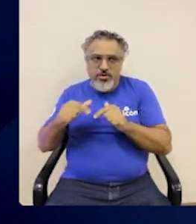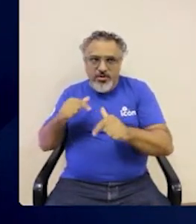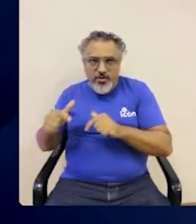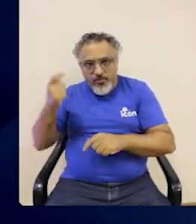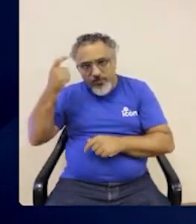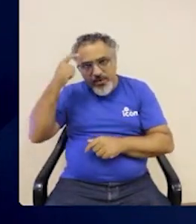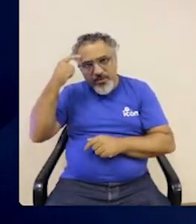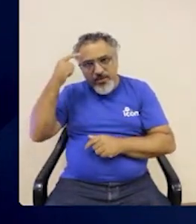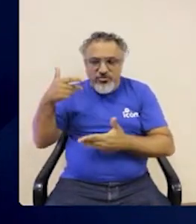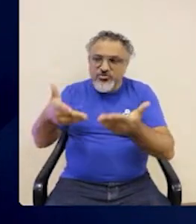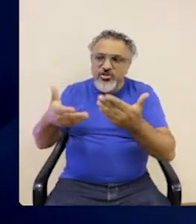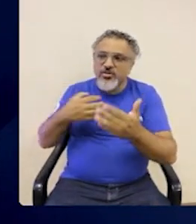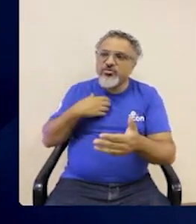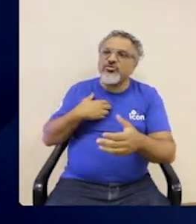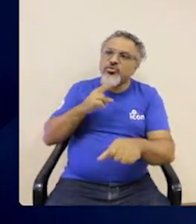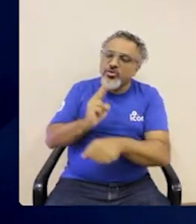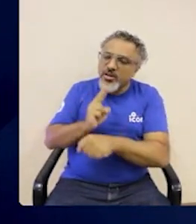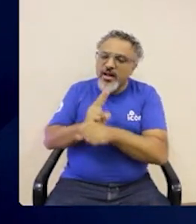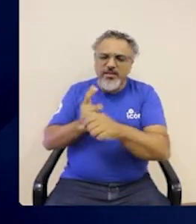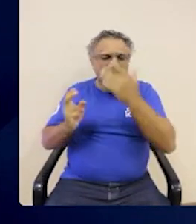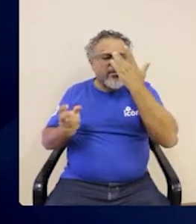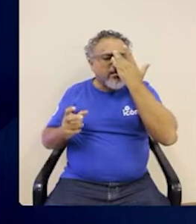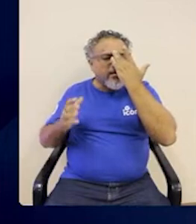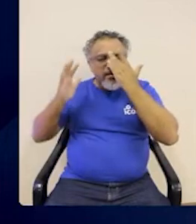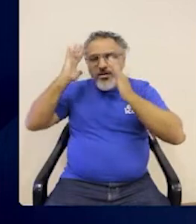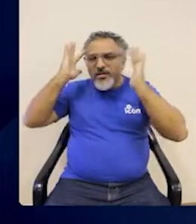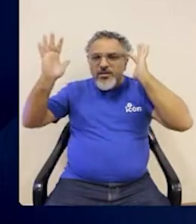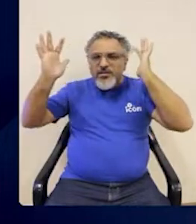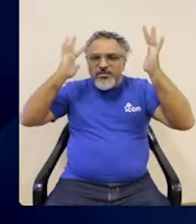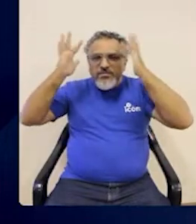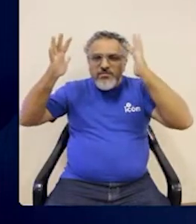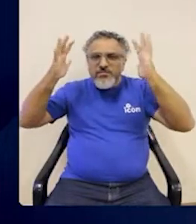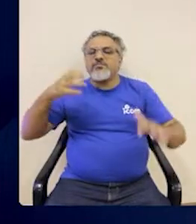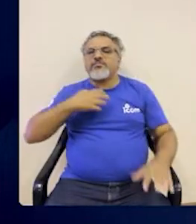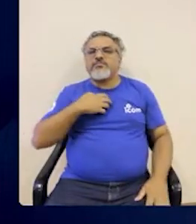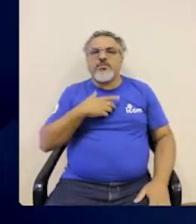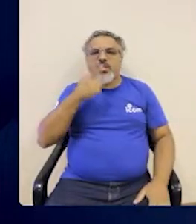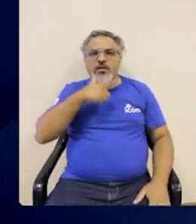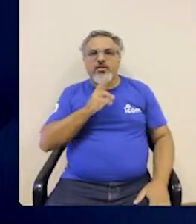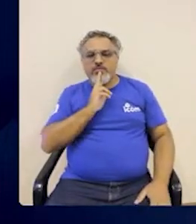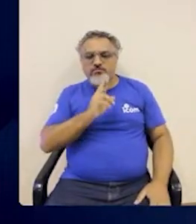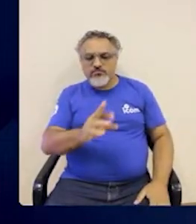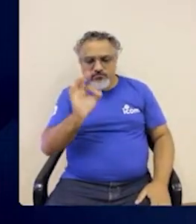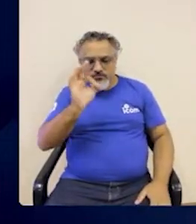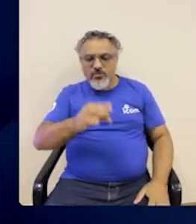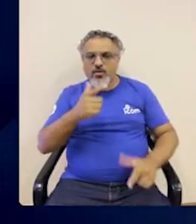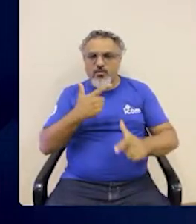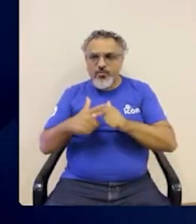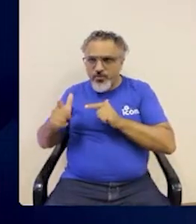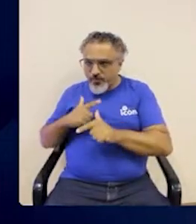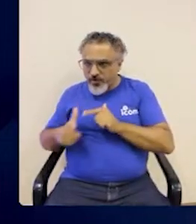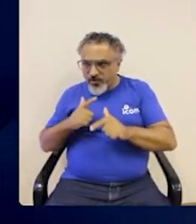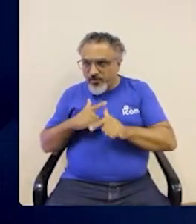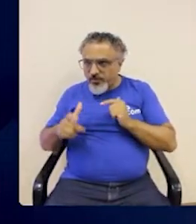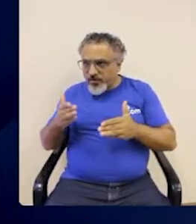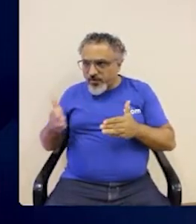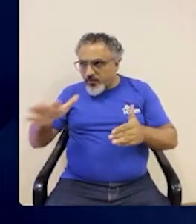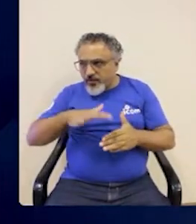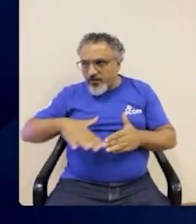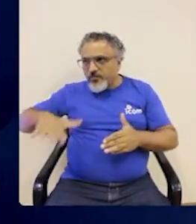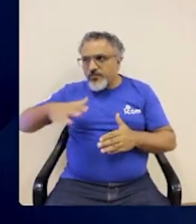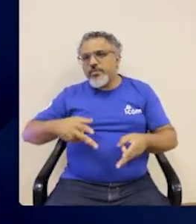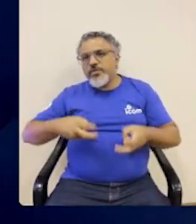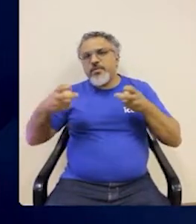em linhas mesmo de cuidados, trazer raciocínios, trazerem ferramentas que respondam os problemas que eles identificam naquela